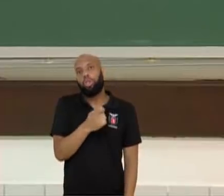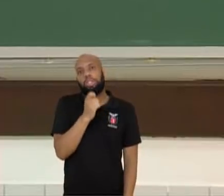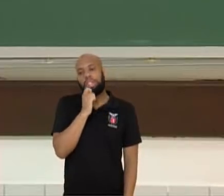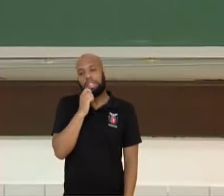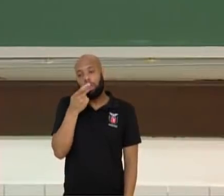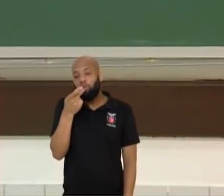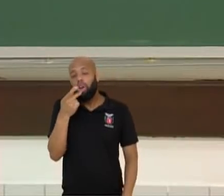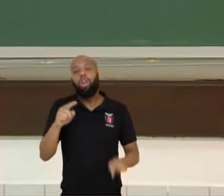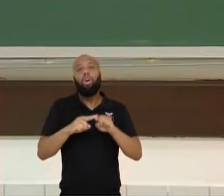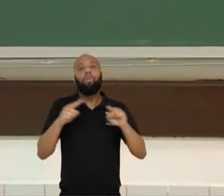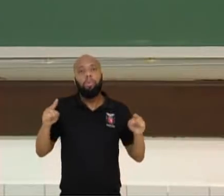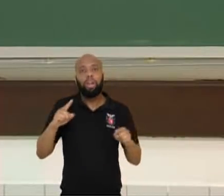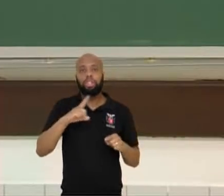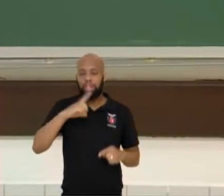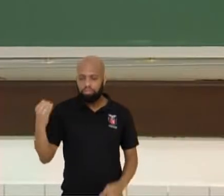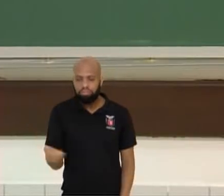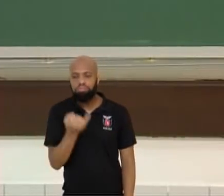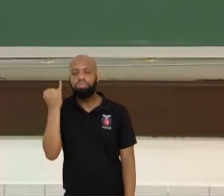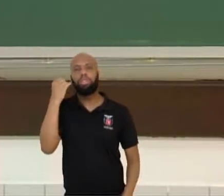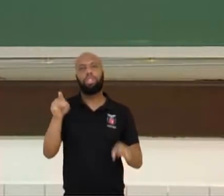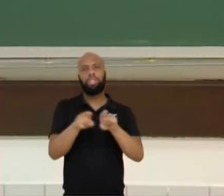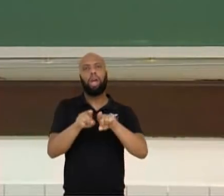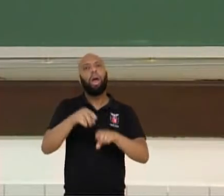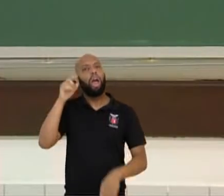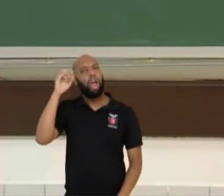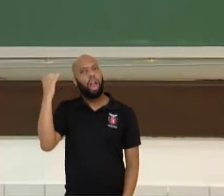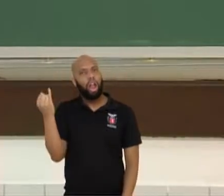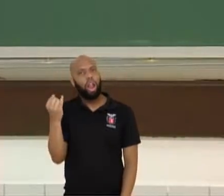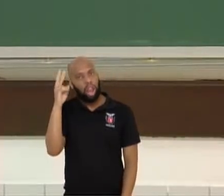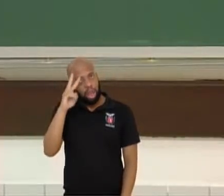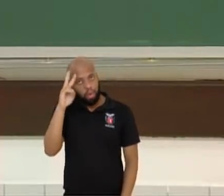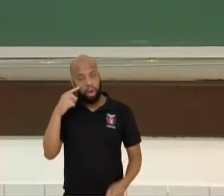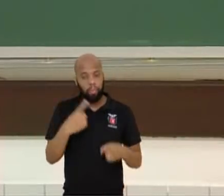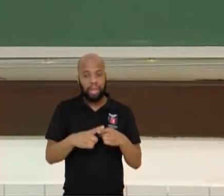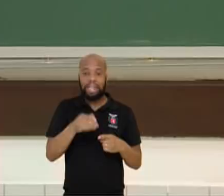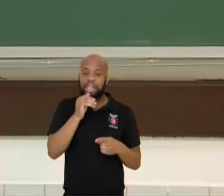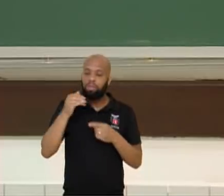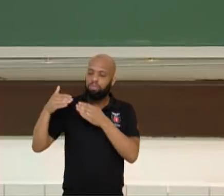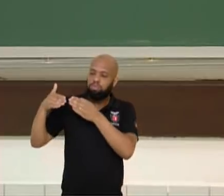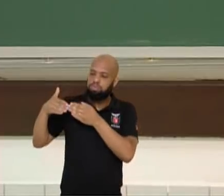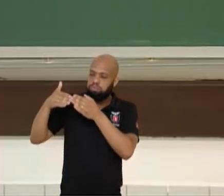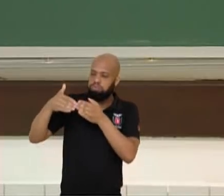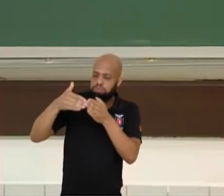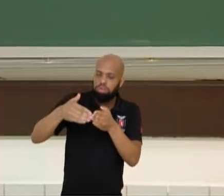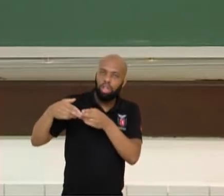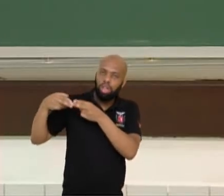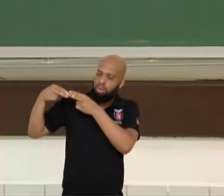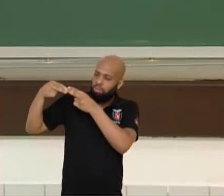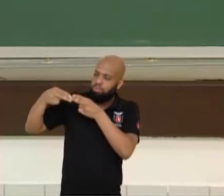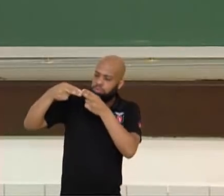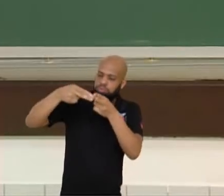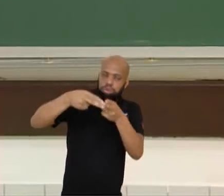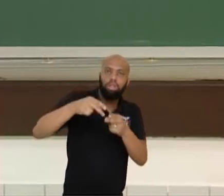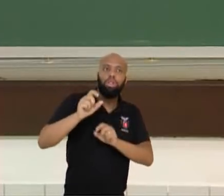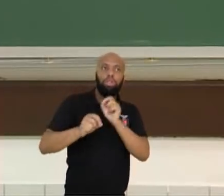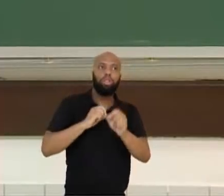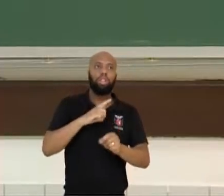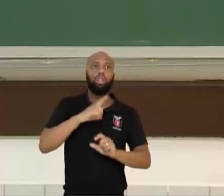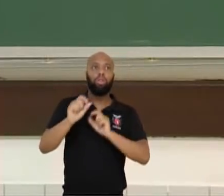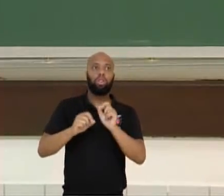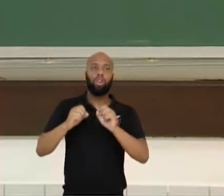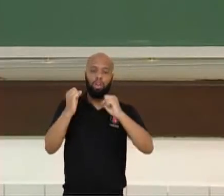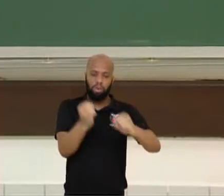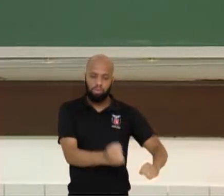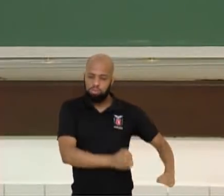fala, mas que é importante lembrar. Por exemplo, as navegações. Ó. As navegações aqui a gente está olhando praticamente força